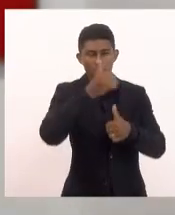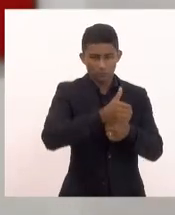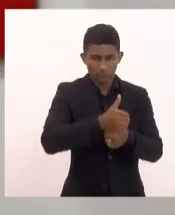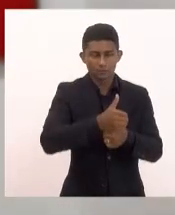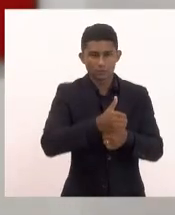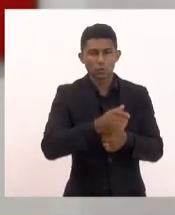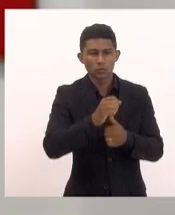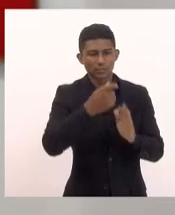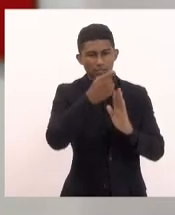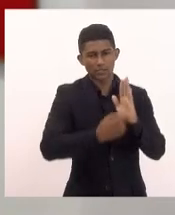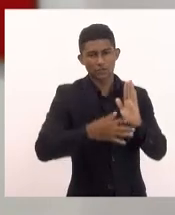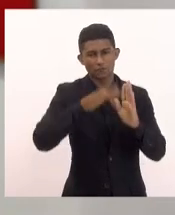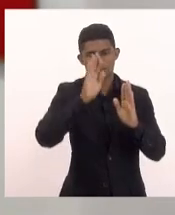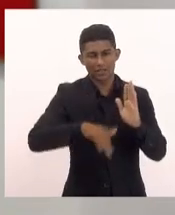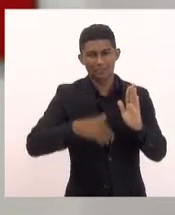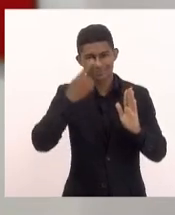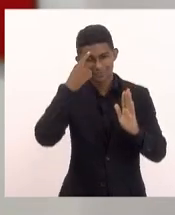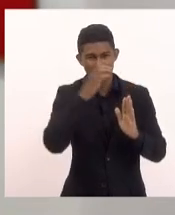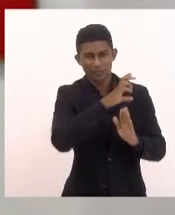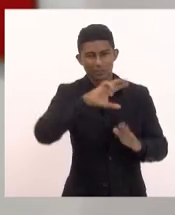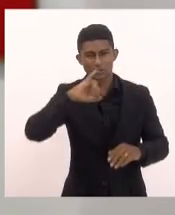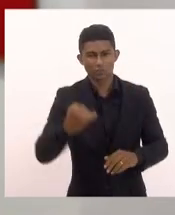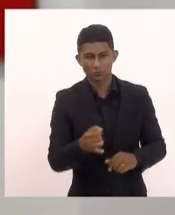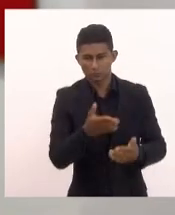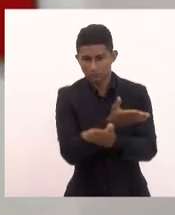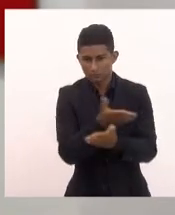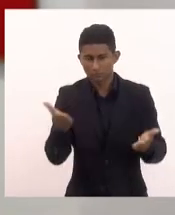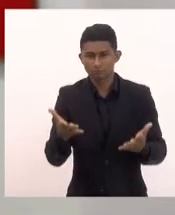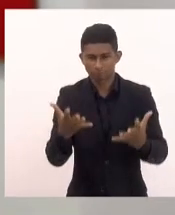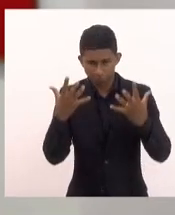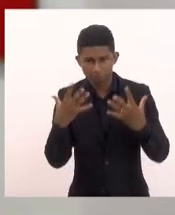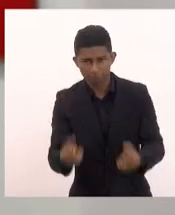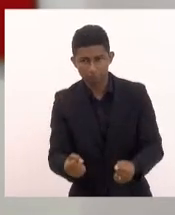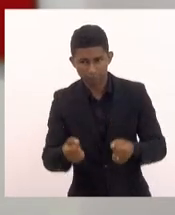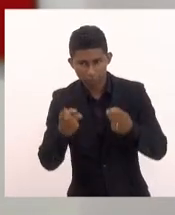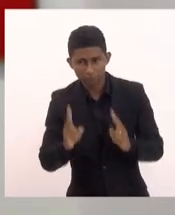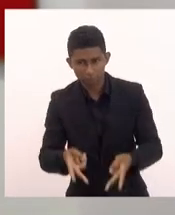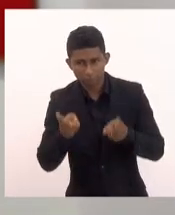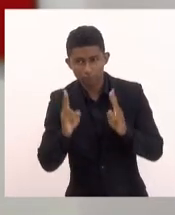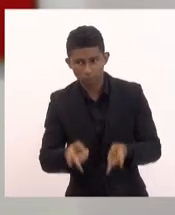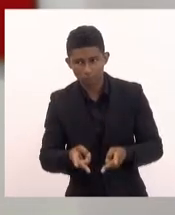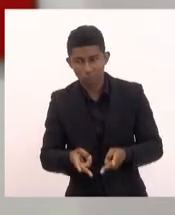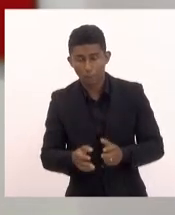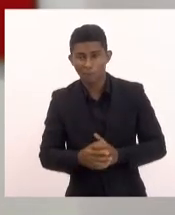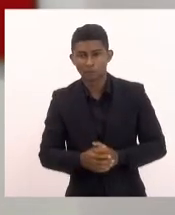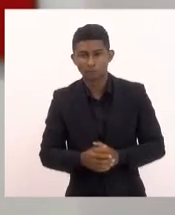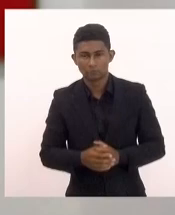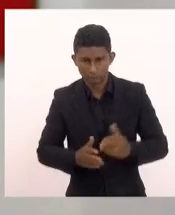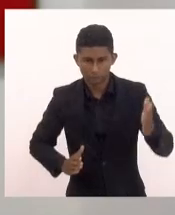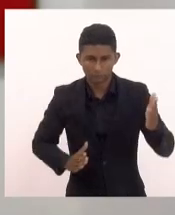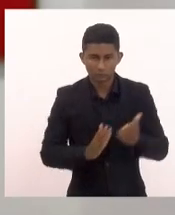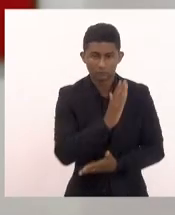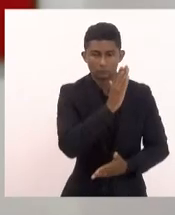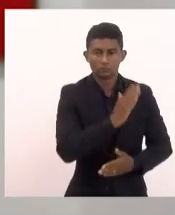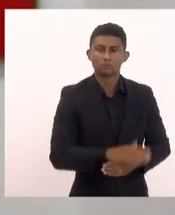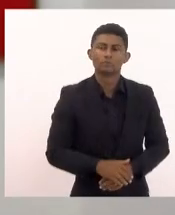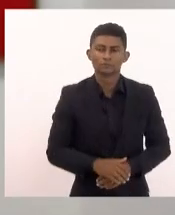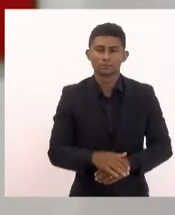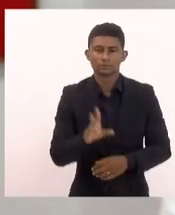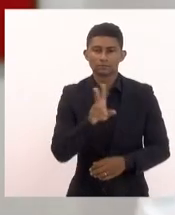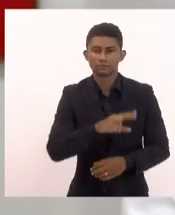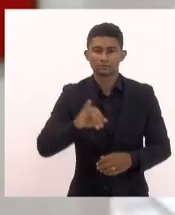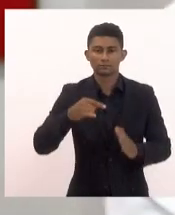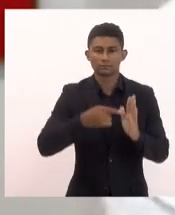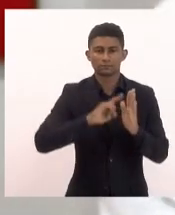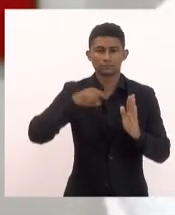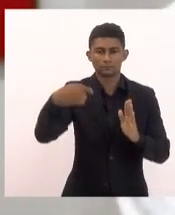final de redação da Comissão de Constituição e Justiça. Os senhores que aprovam, permaneçam como estão, aprovado, com a redação do vencido para a